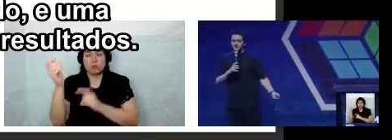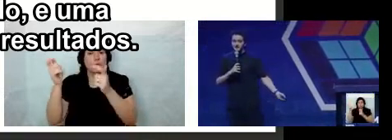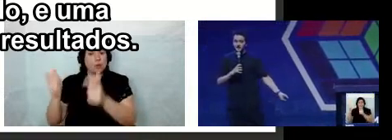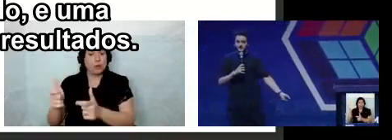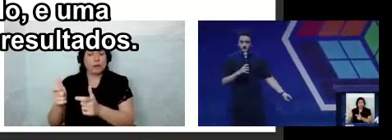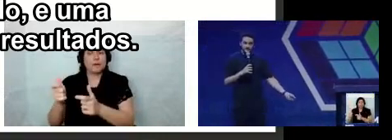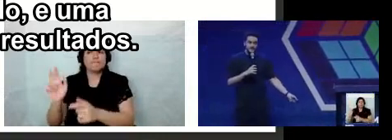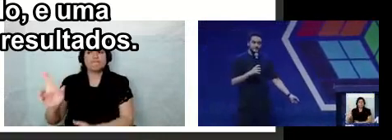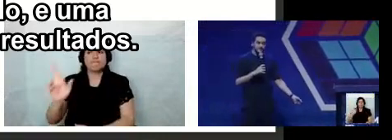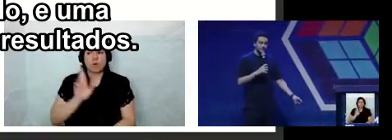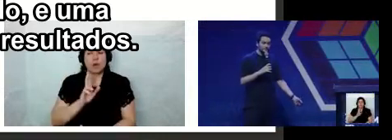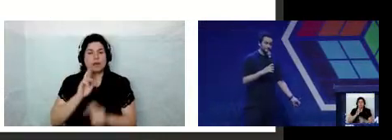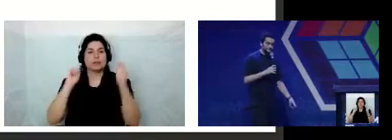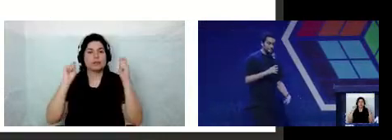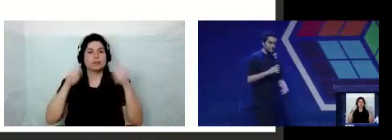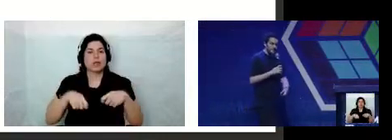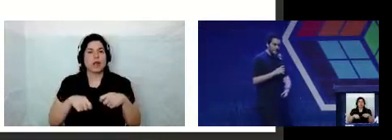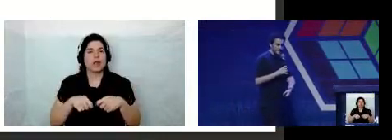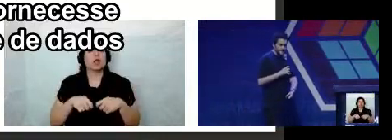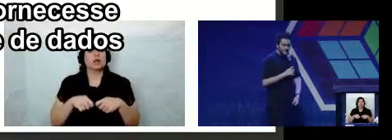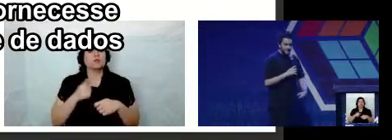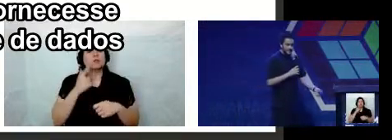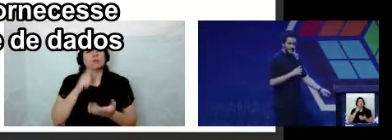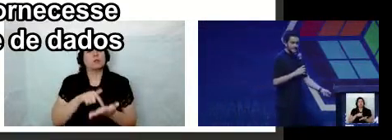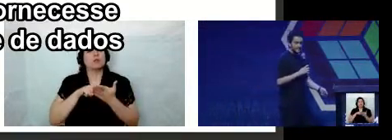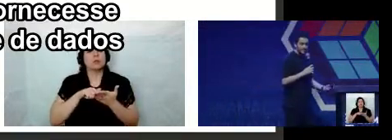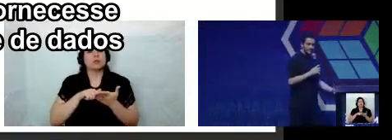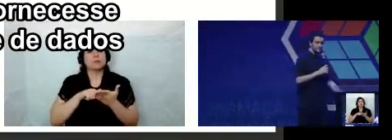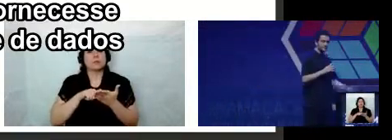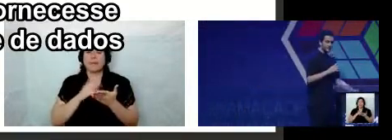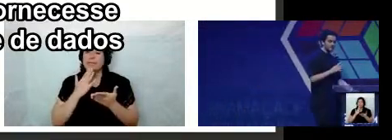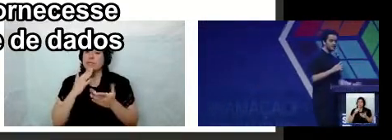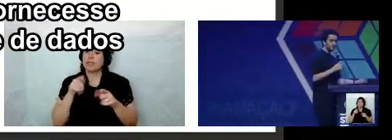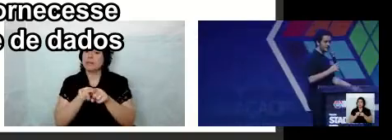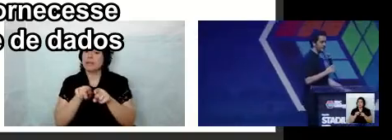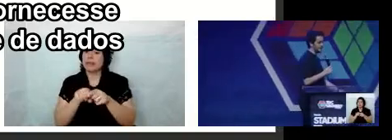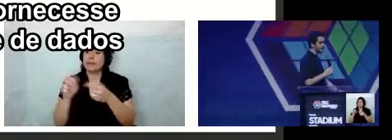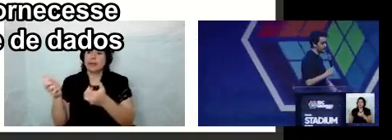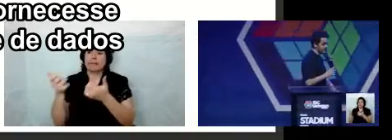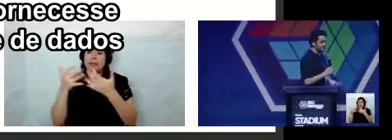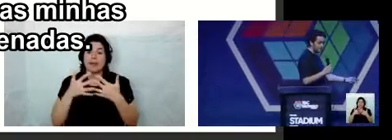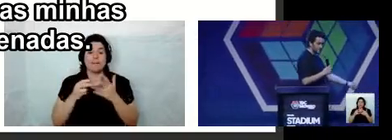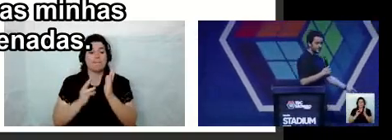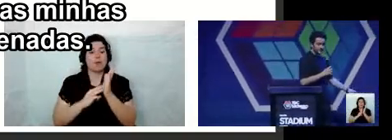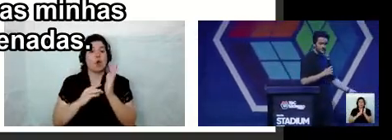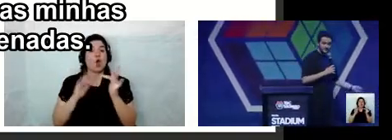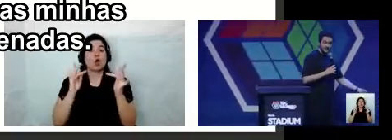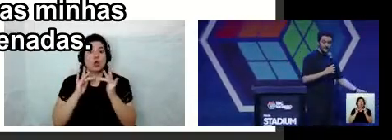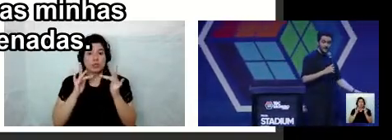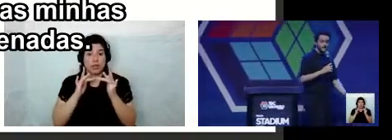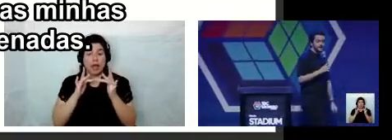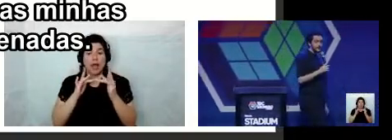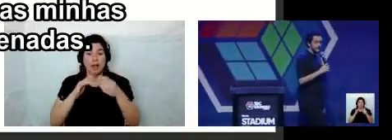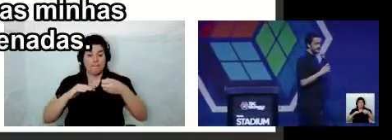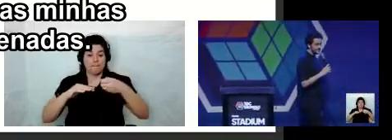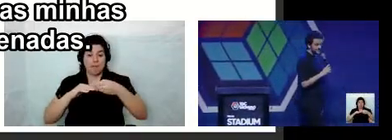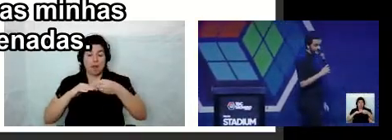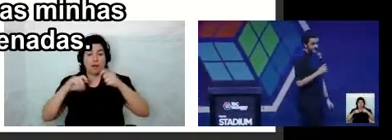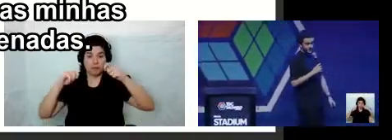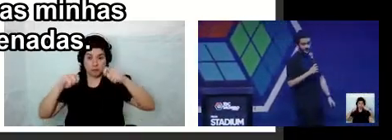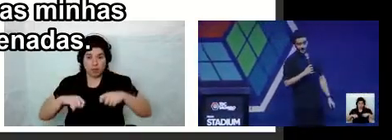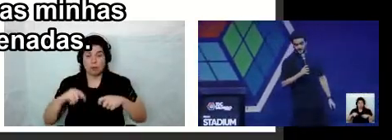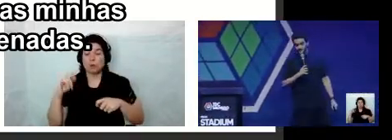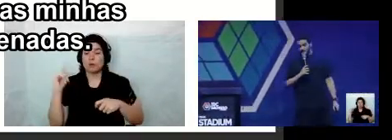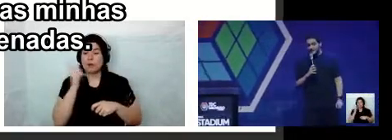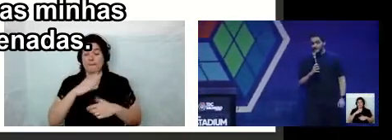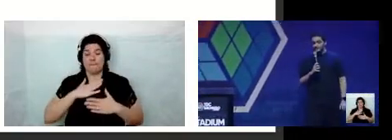retornasse esses resultados. Pedi também para que ele me fornecesse um método de conectar na base de dados, que consequentemente vai ter as minhas